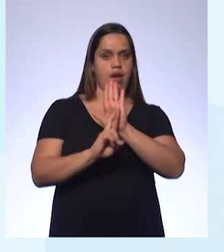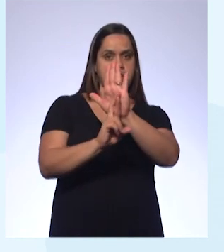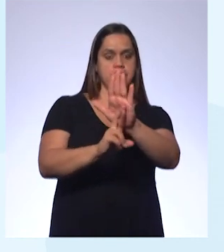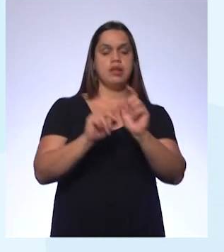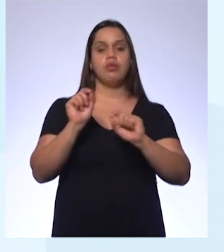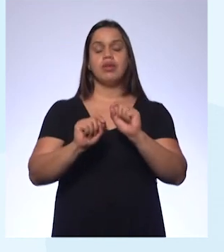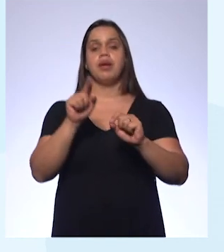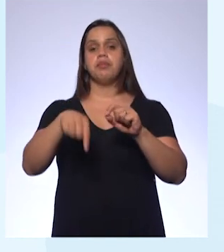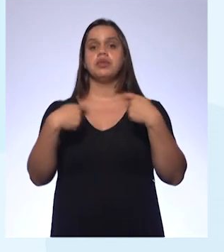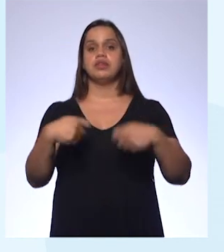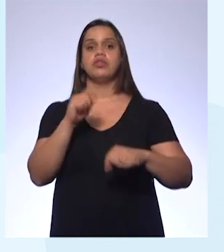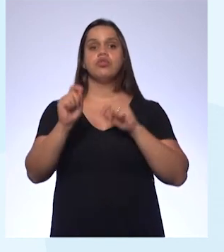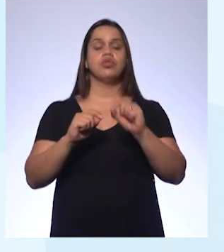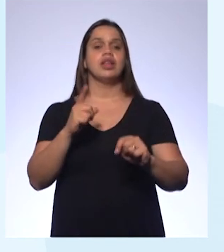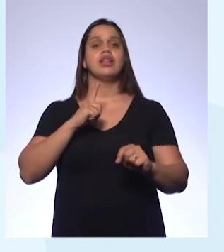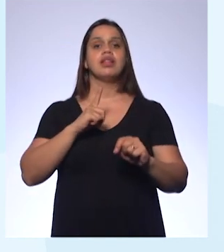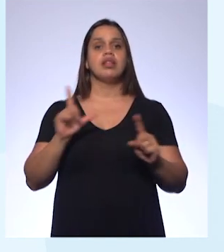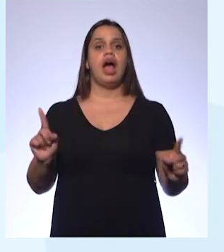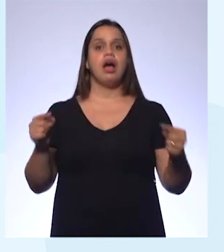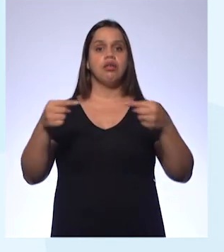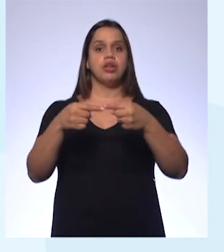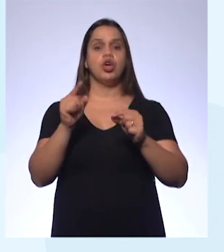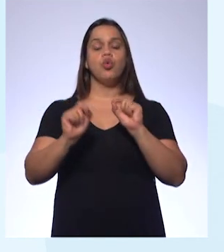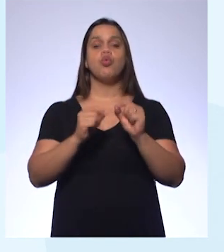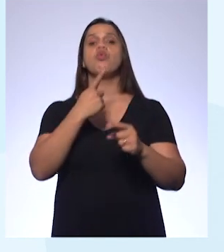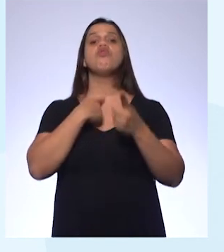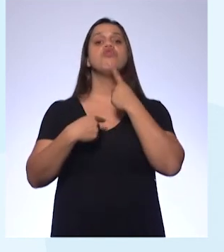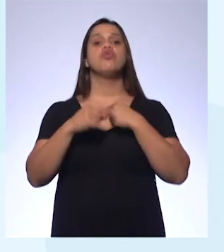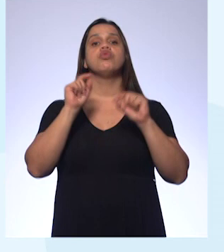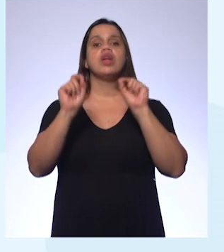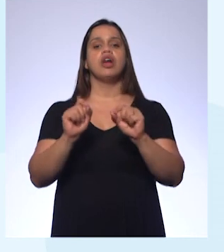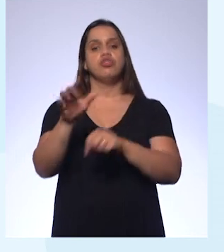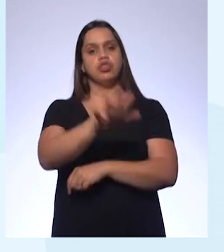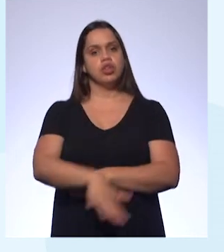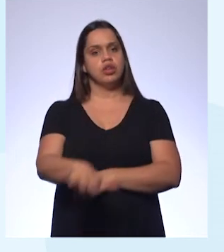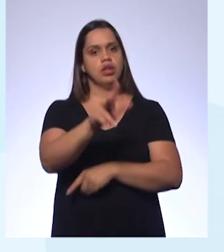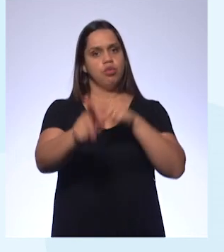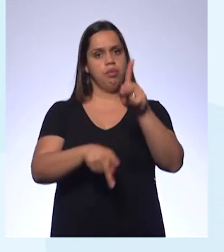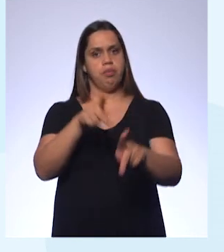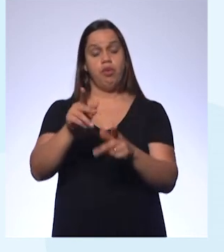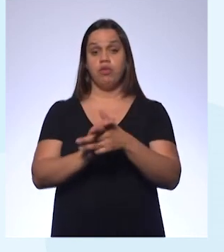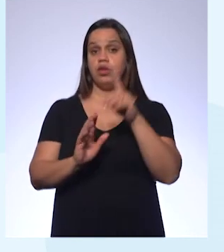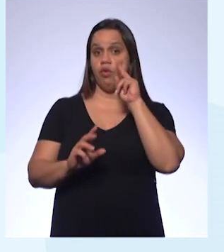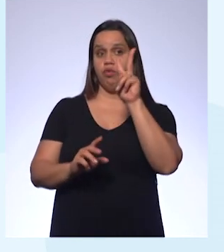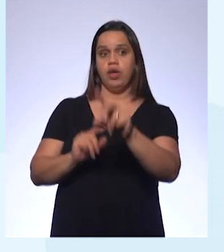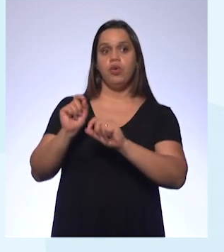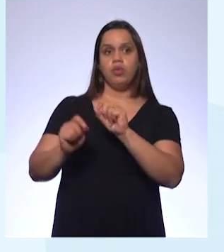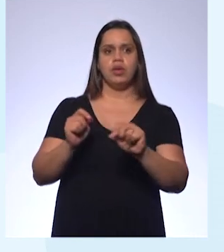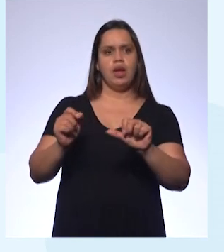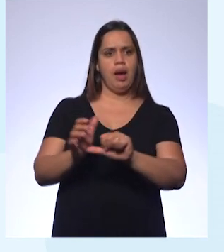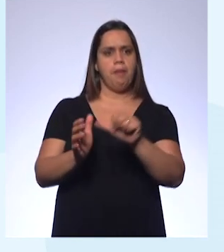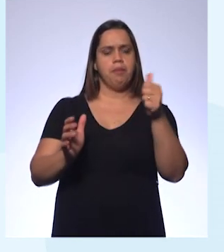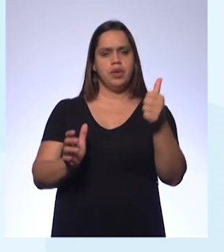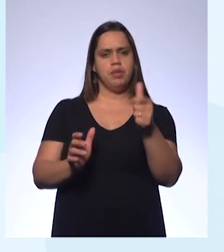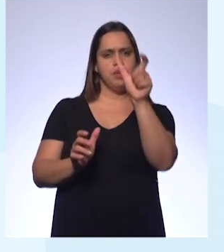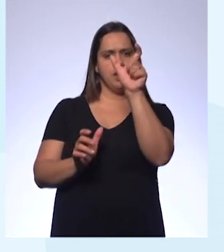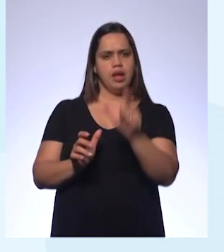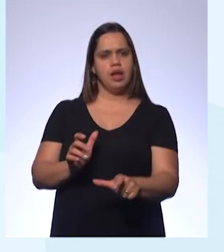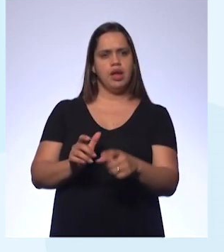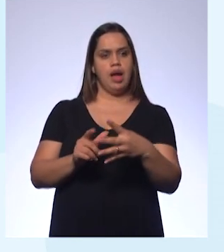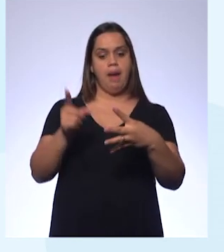ele tem que estar em consonância com a vontade geral. Olha aí, a primeira e a última coluna,